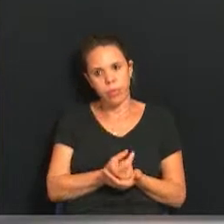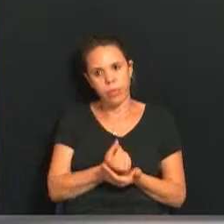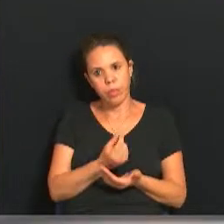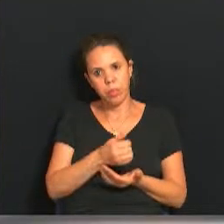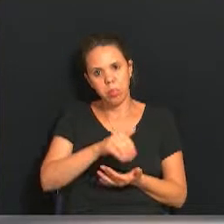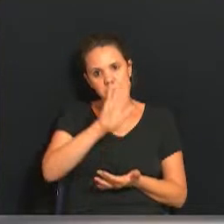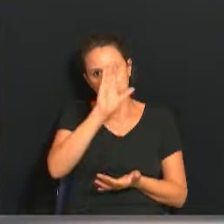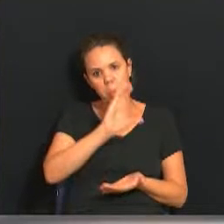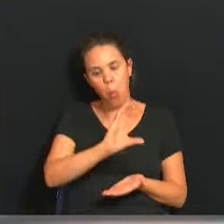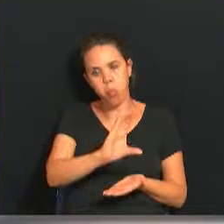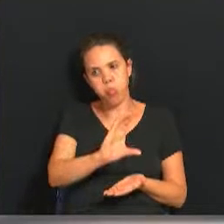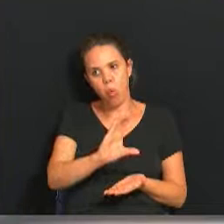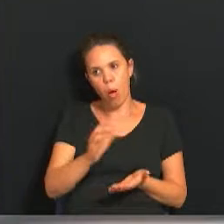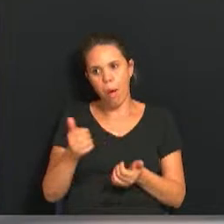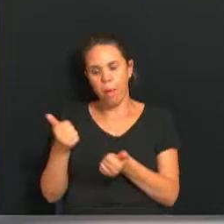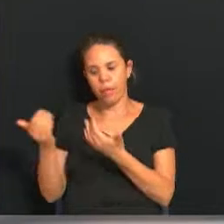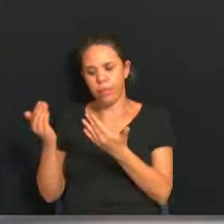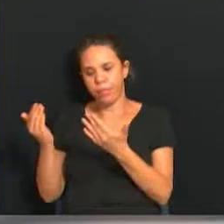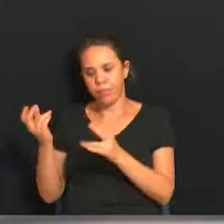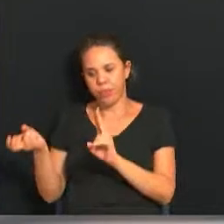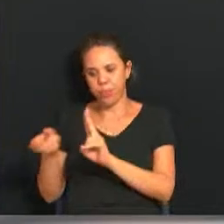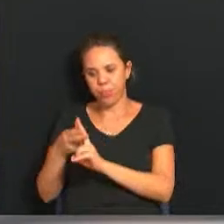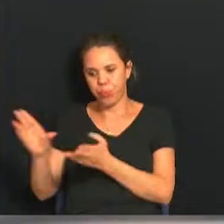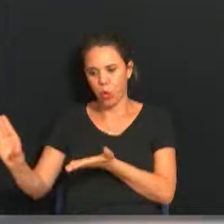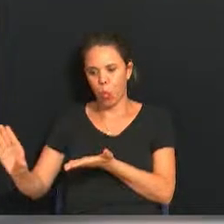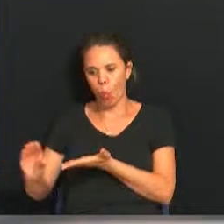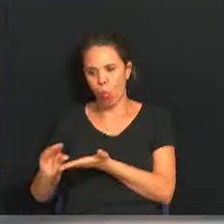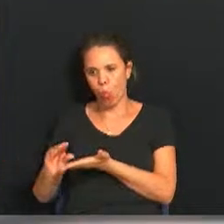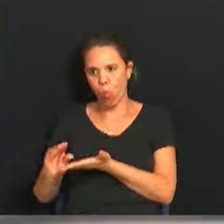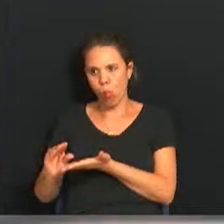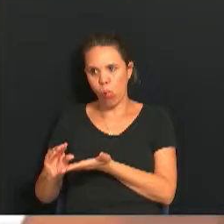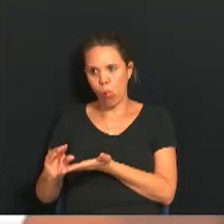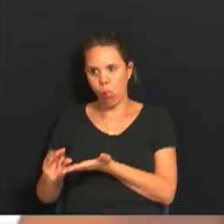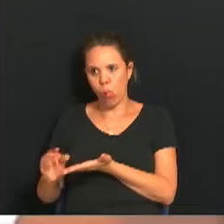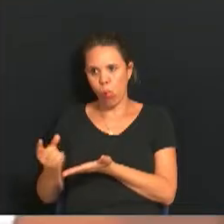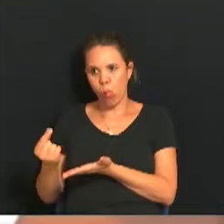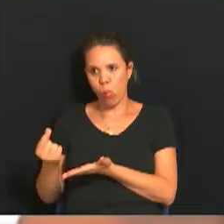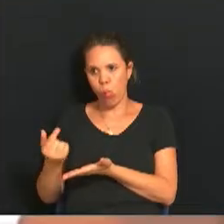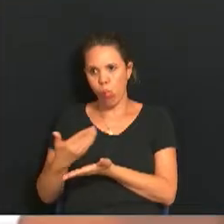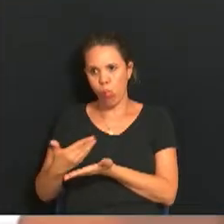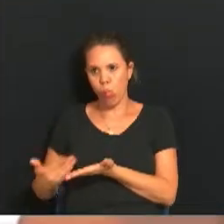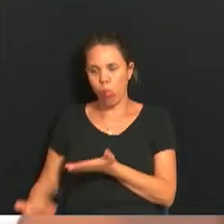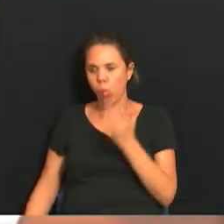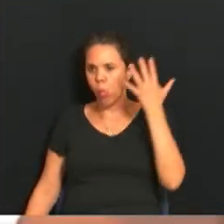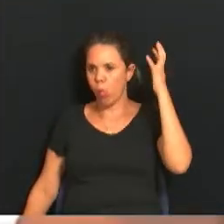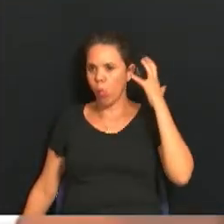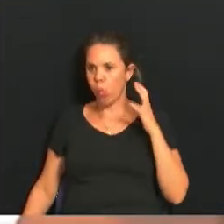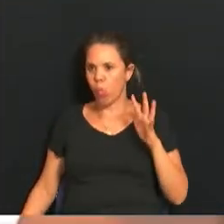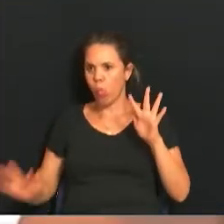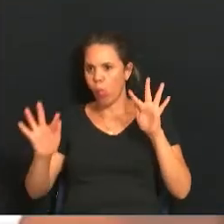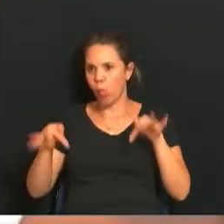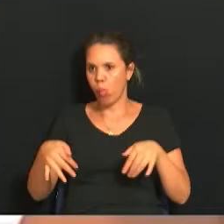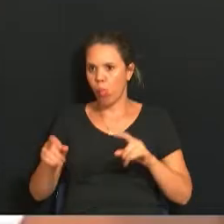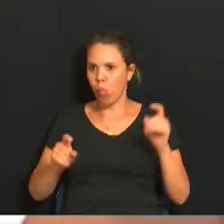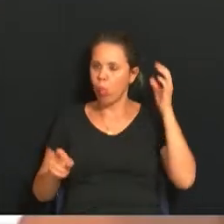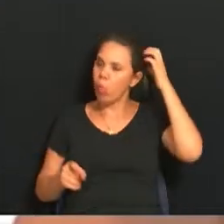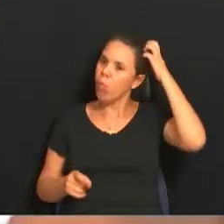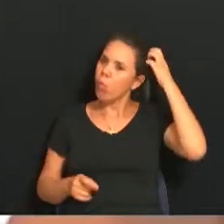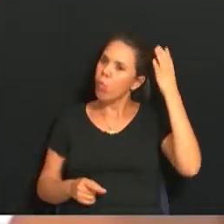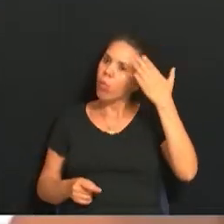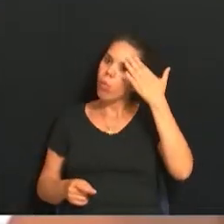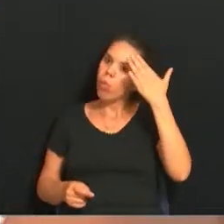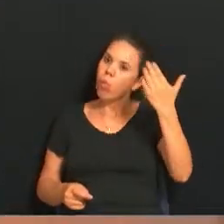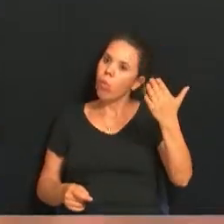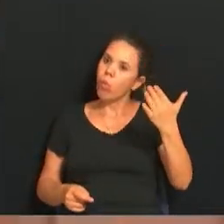muito alto, perto do que o SUS recebe, né? Das verbas públicas. Guida Calisto finalizou a reunião agradecendo